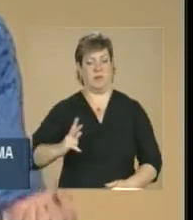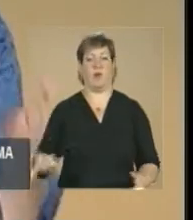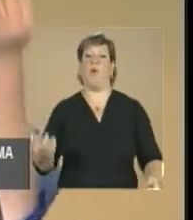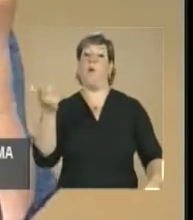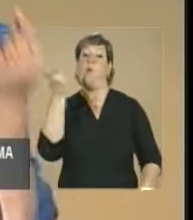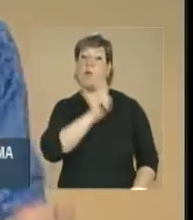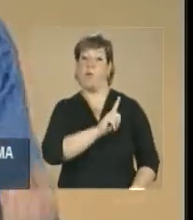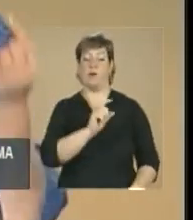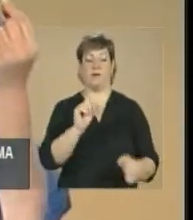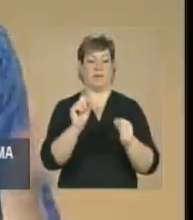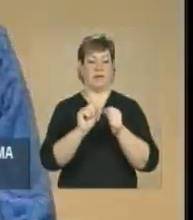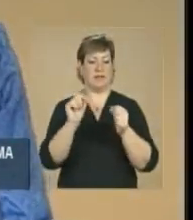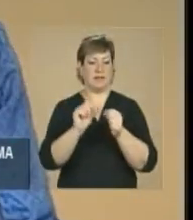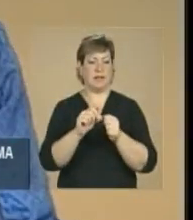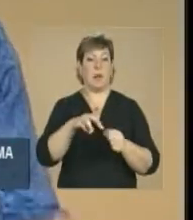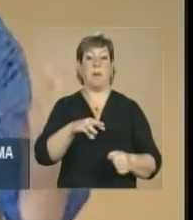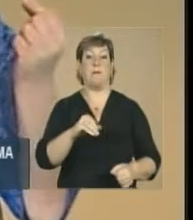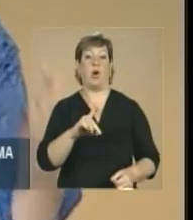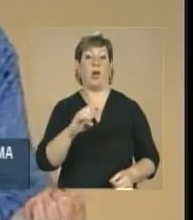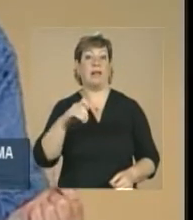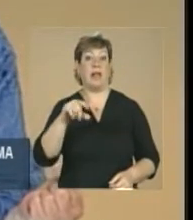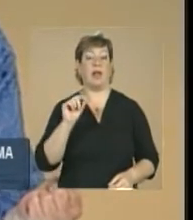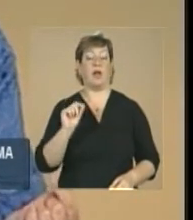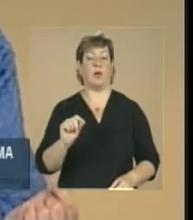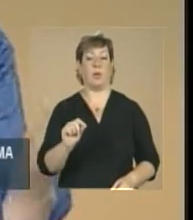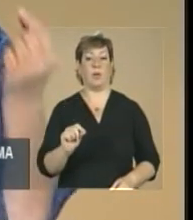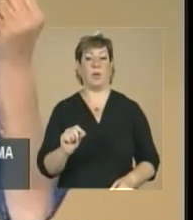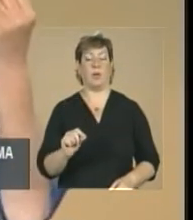consigamos montar um modelo de